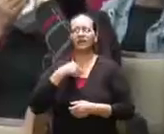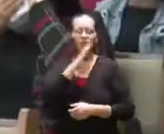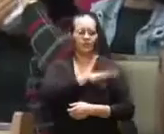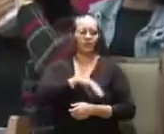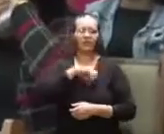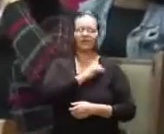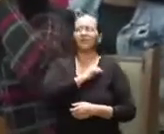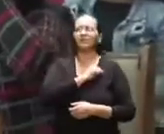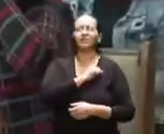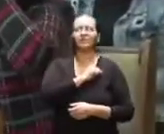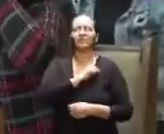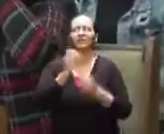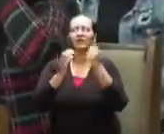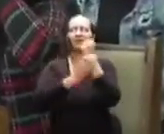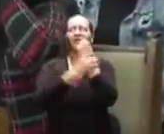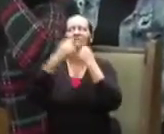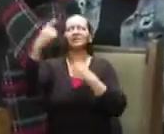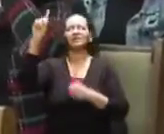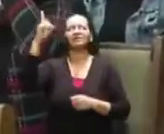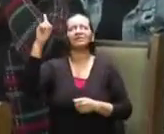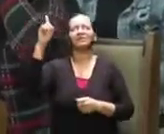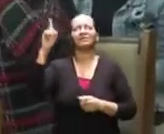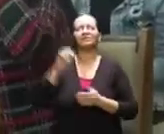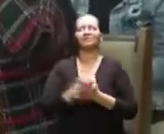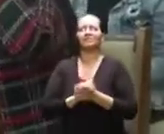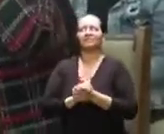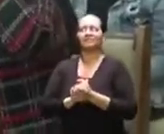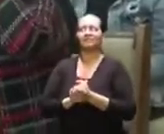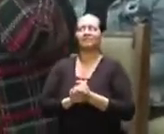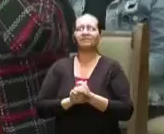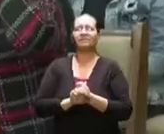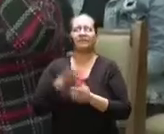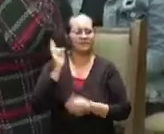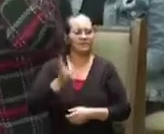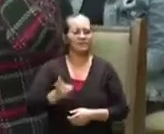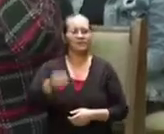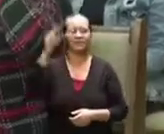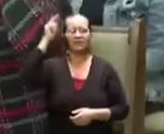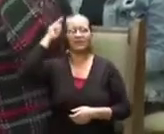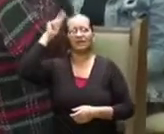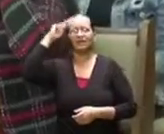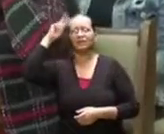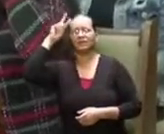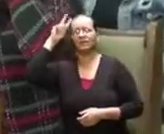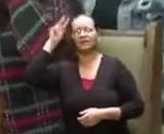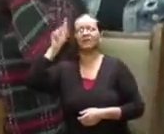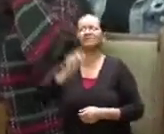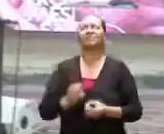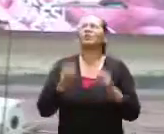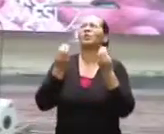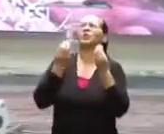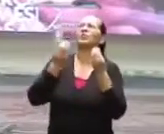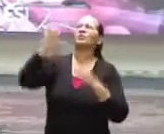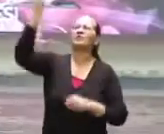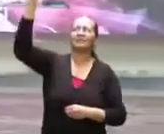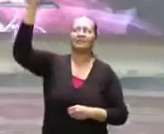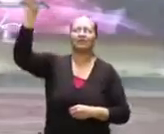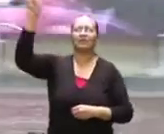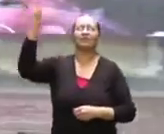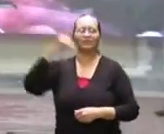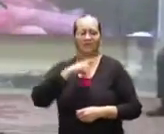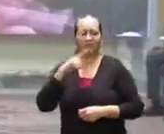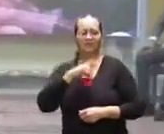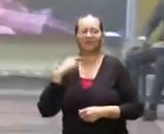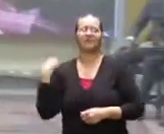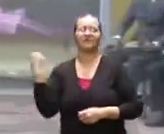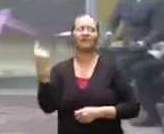temos hinos da harpa que sempre nos lembrar o que Deus tem para nós. Guarda o que